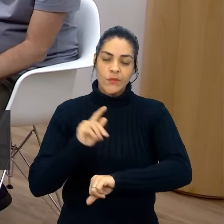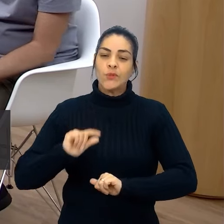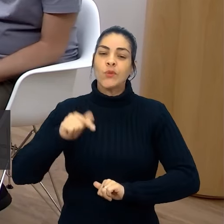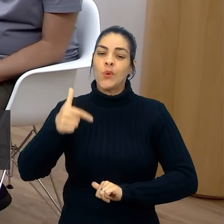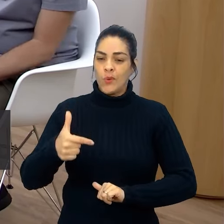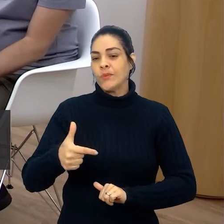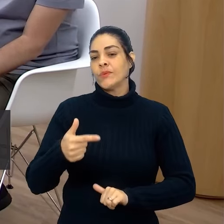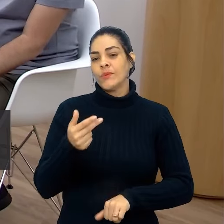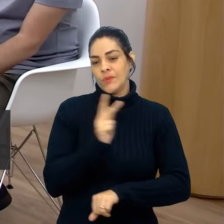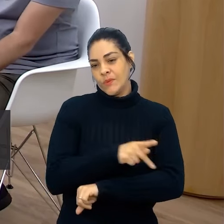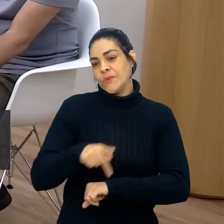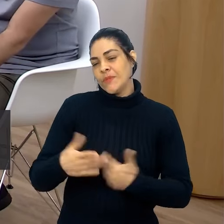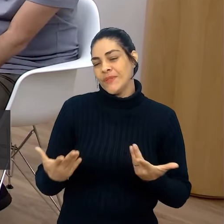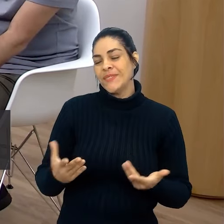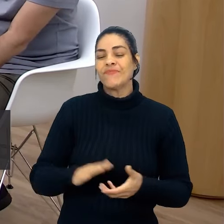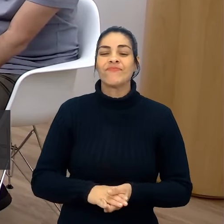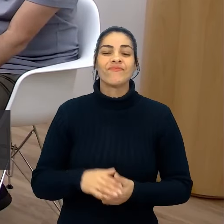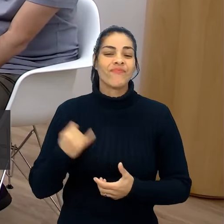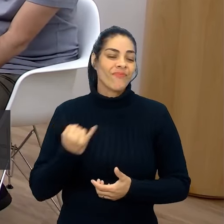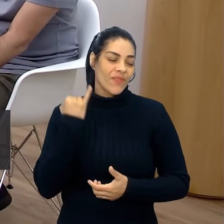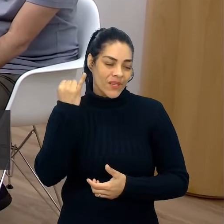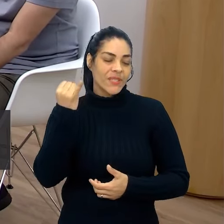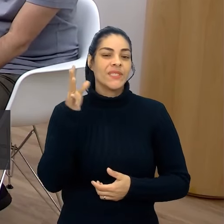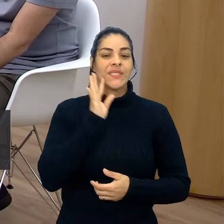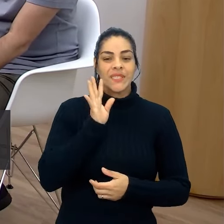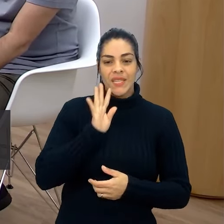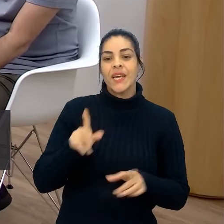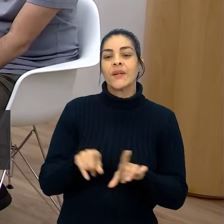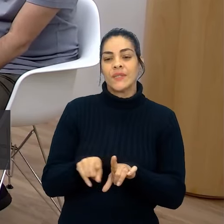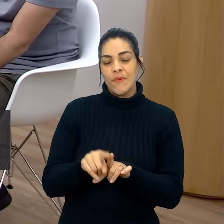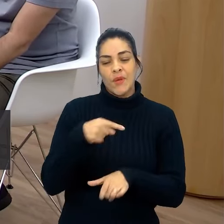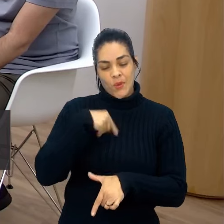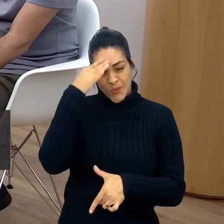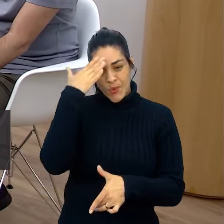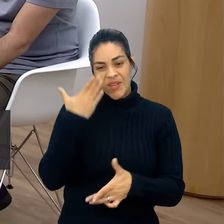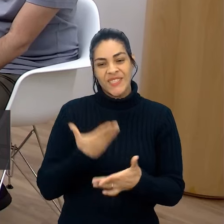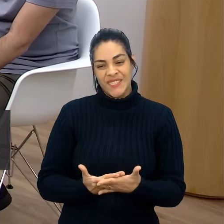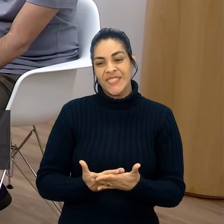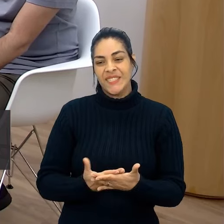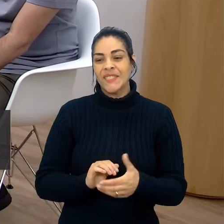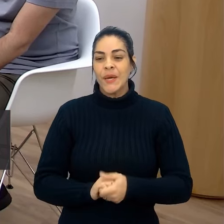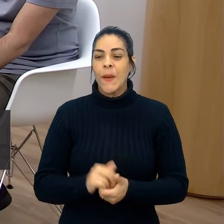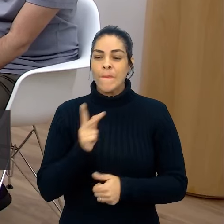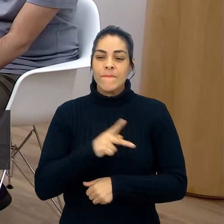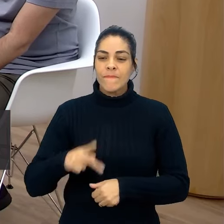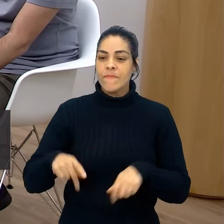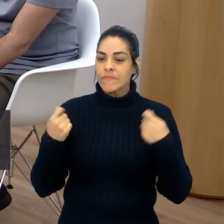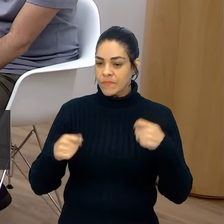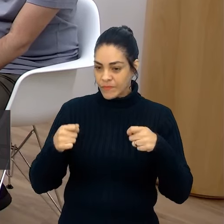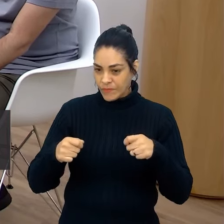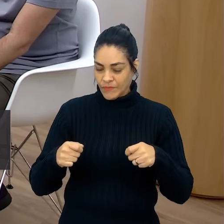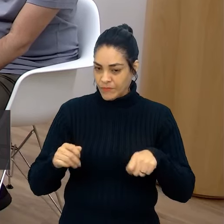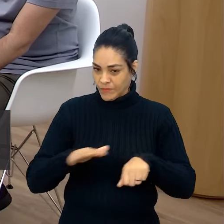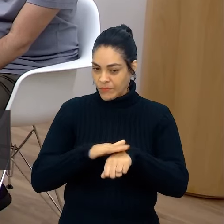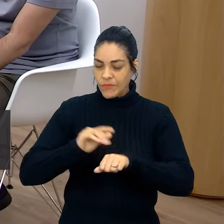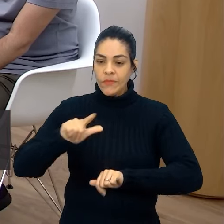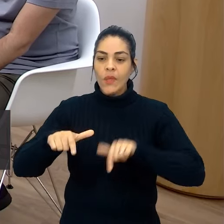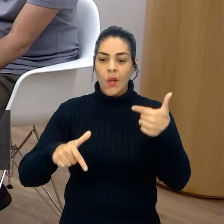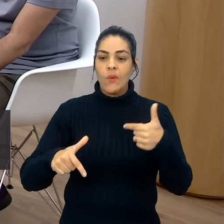professores. Acho assim, eu acredito que o professor precisa conversar com outro